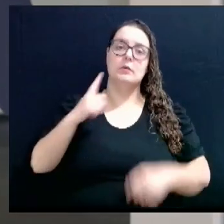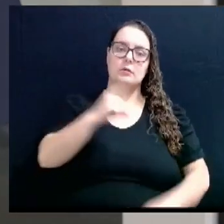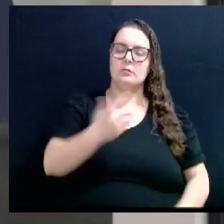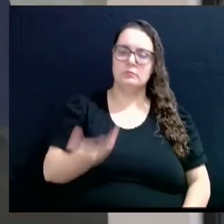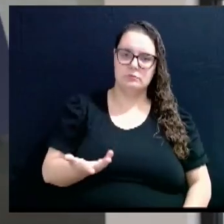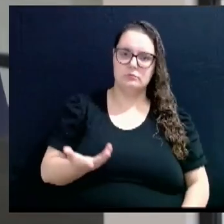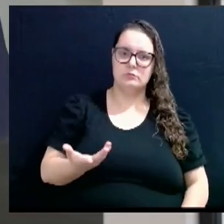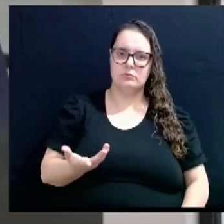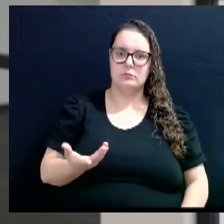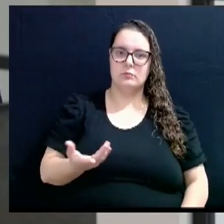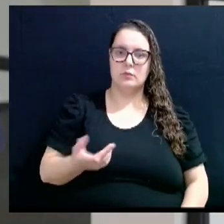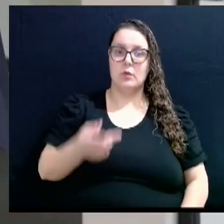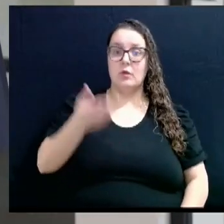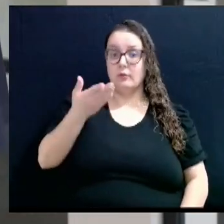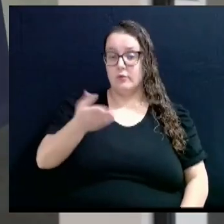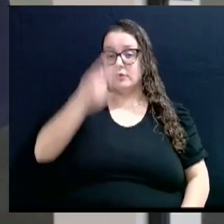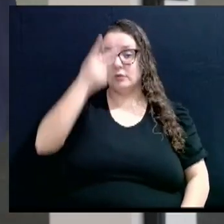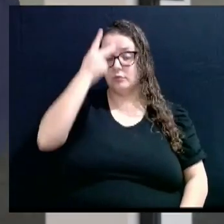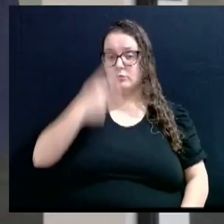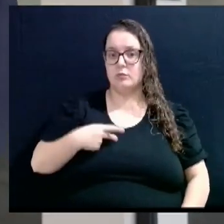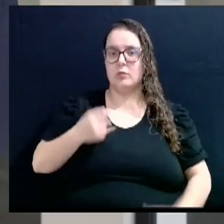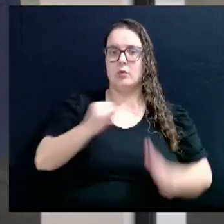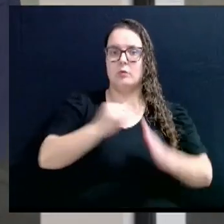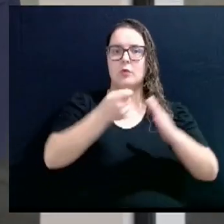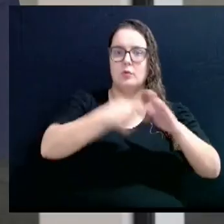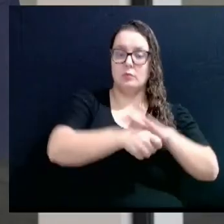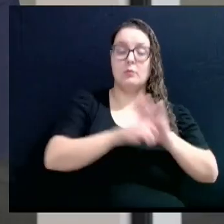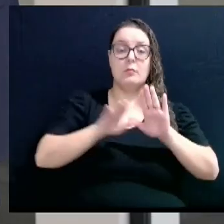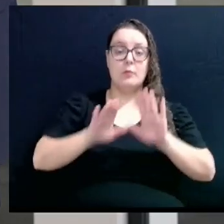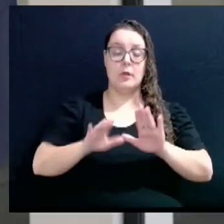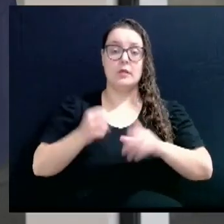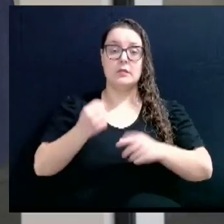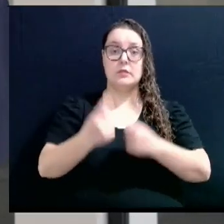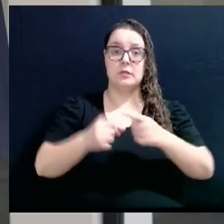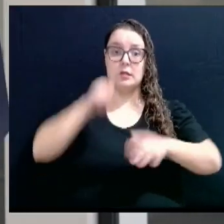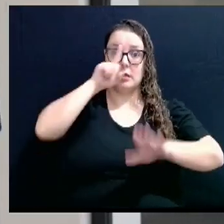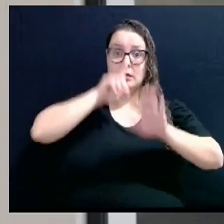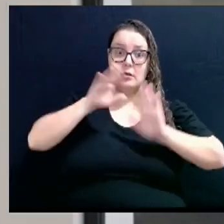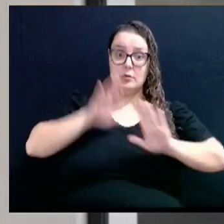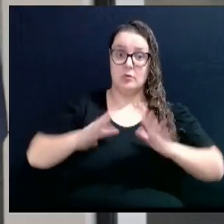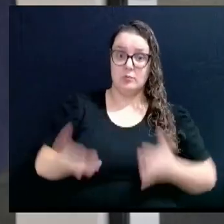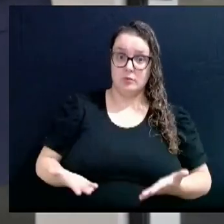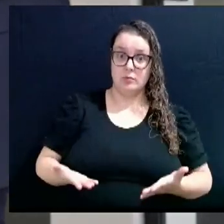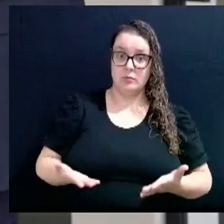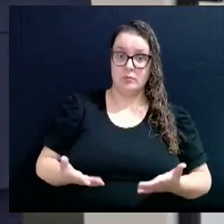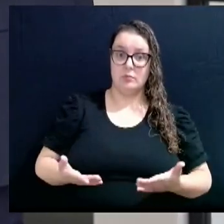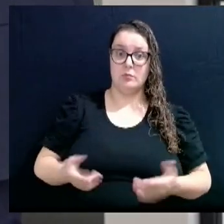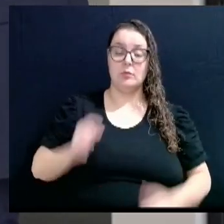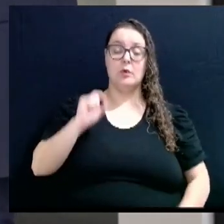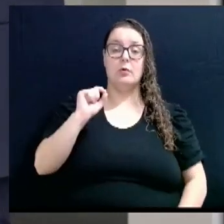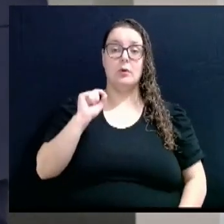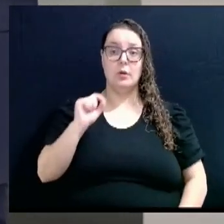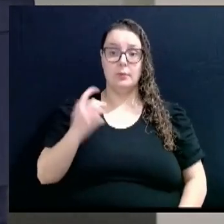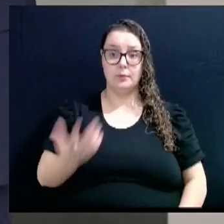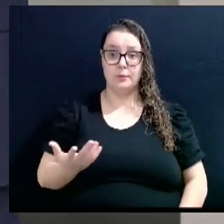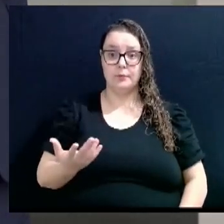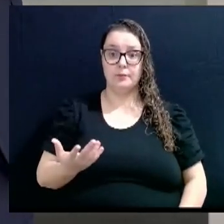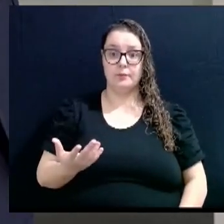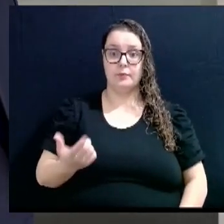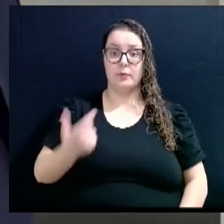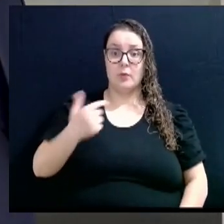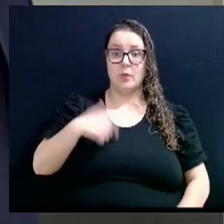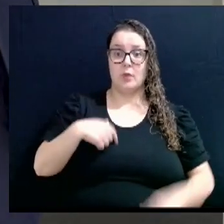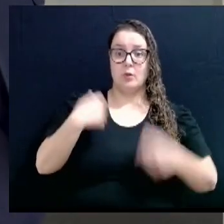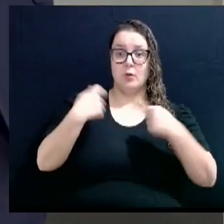seu próprio imóvel. Porém, alguns cuidados devem ser tomados, que é o quê? Bom, eu preciso de um imóvel para